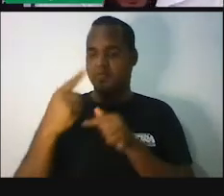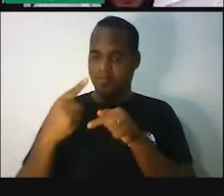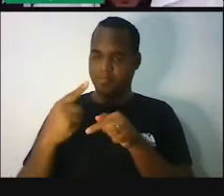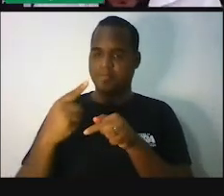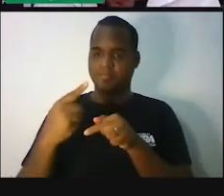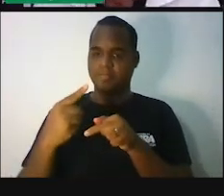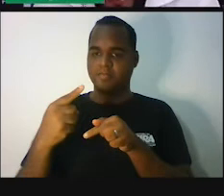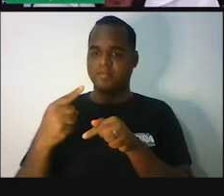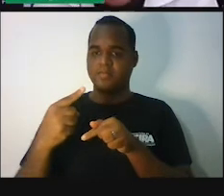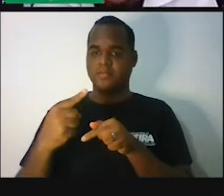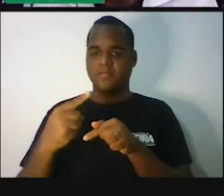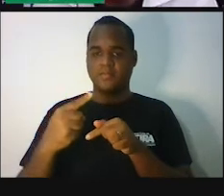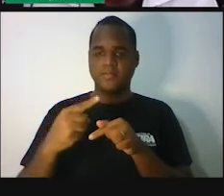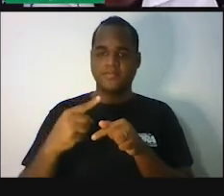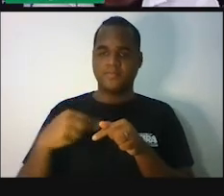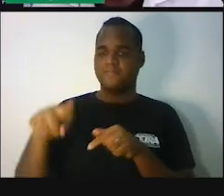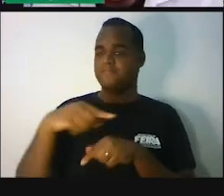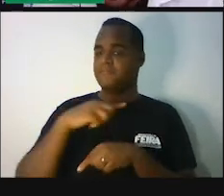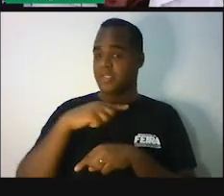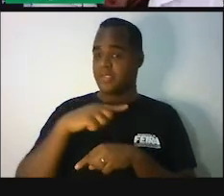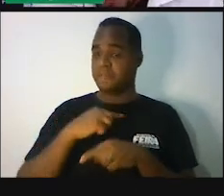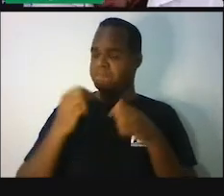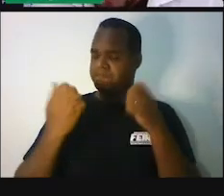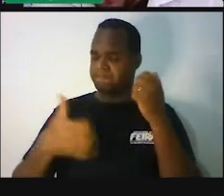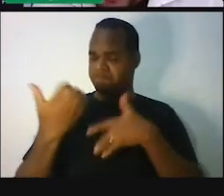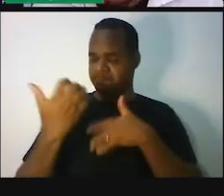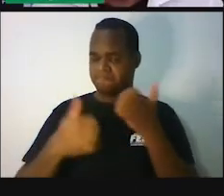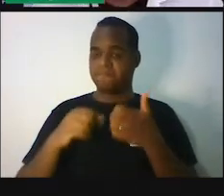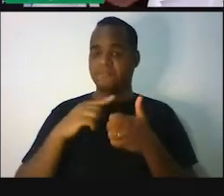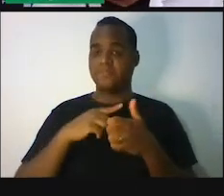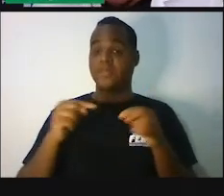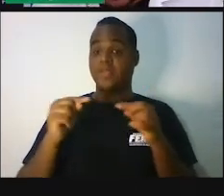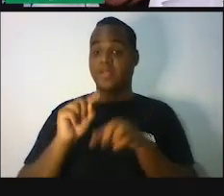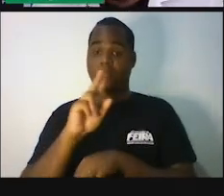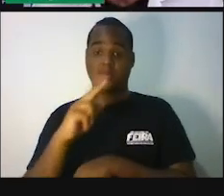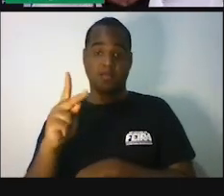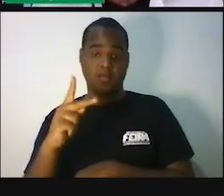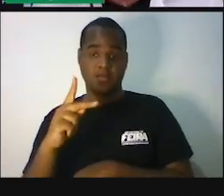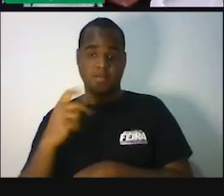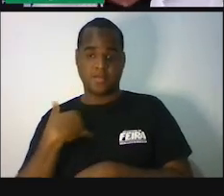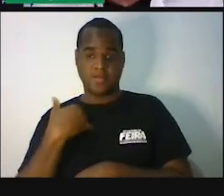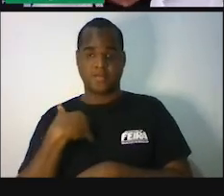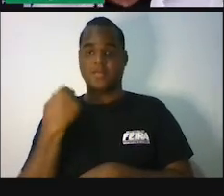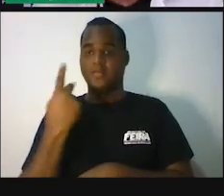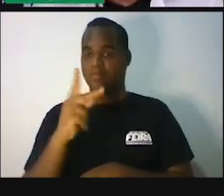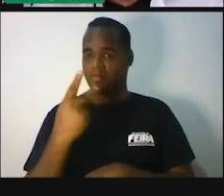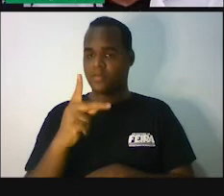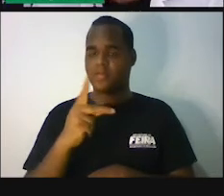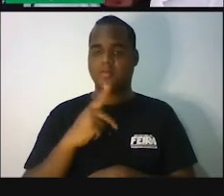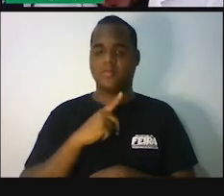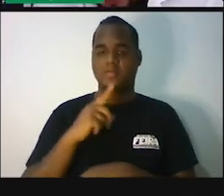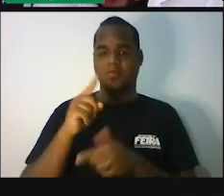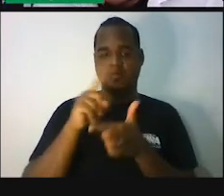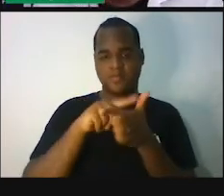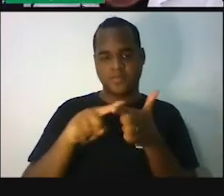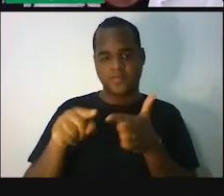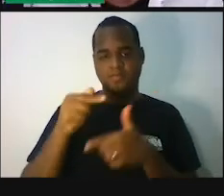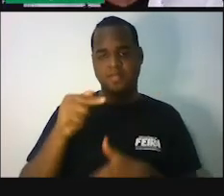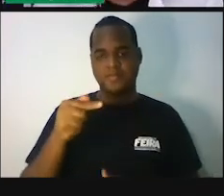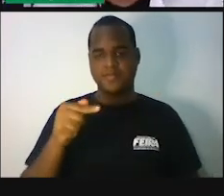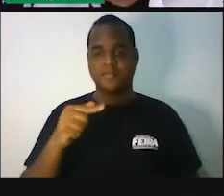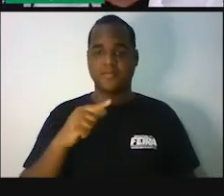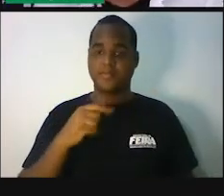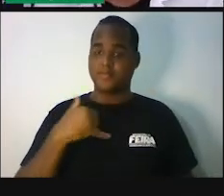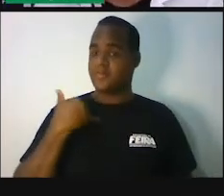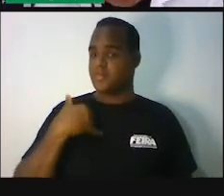Então, vamos ter aqui a idade de Diofanto dividido por 7. A idade a gente chamou